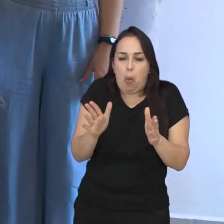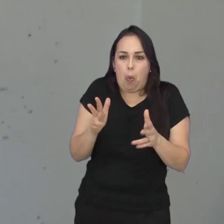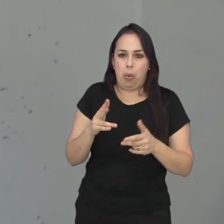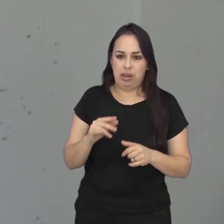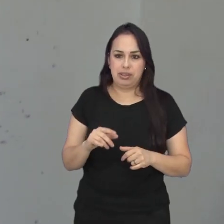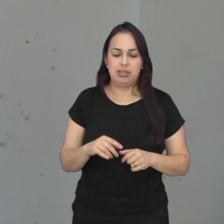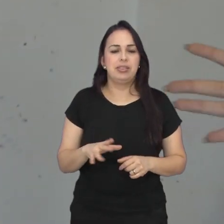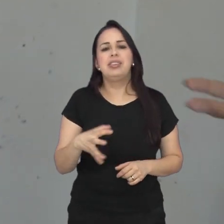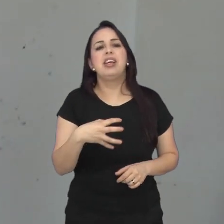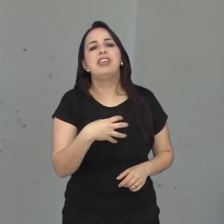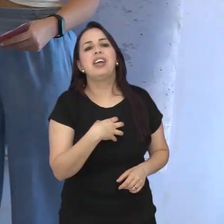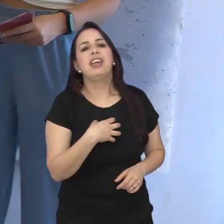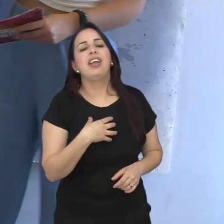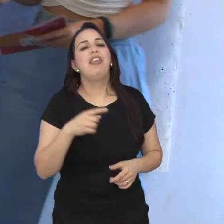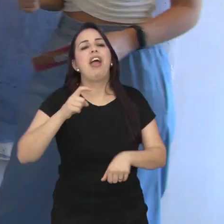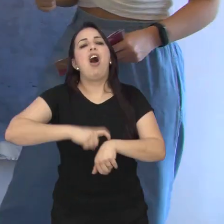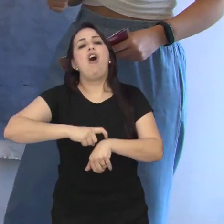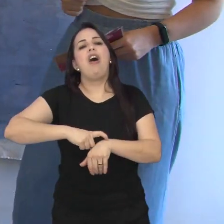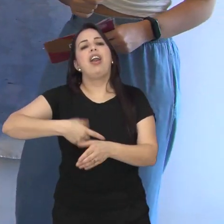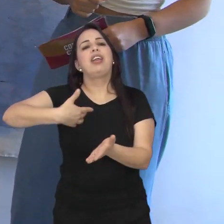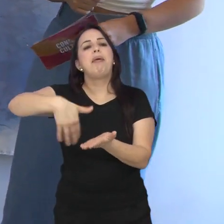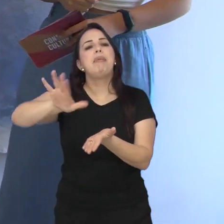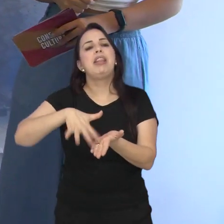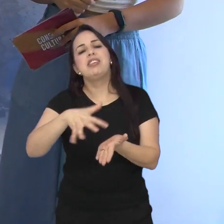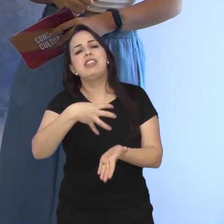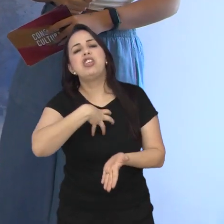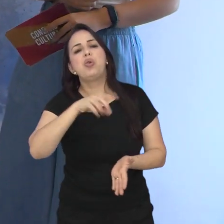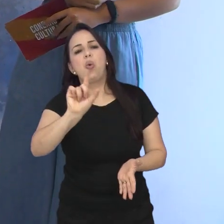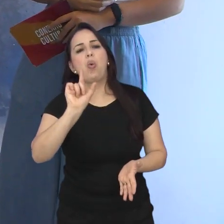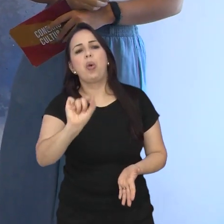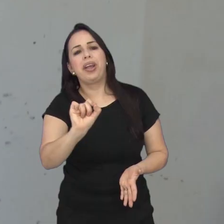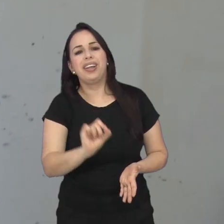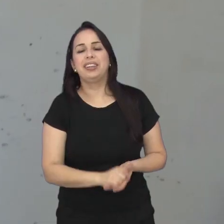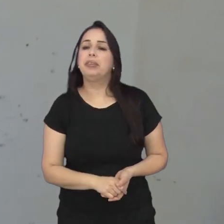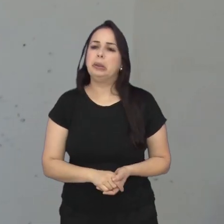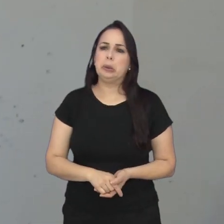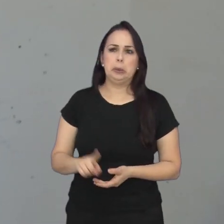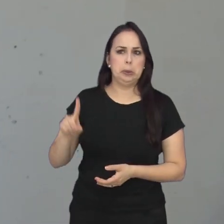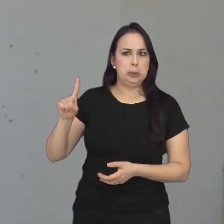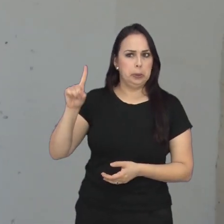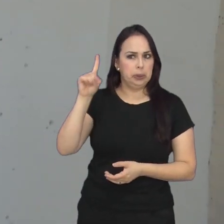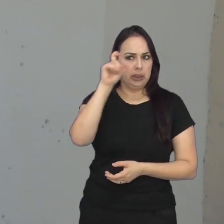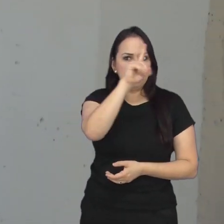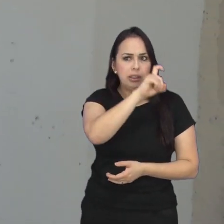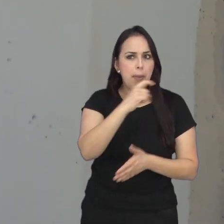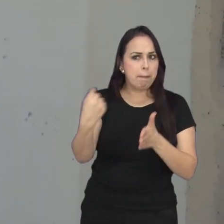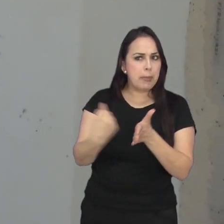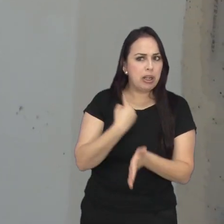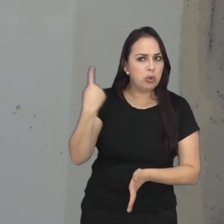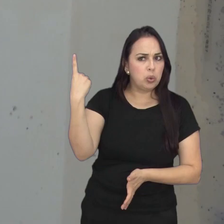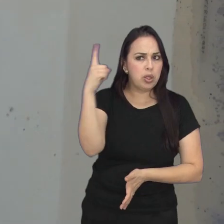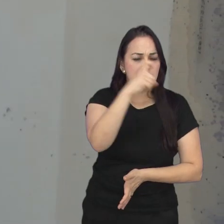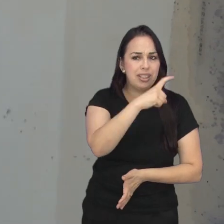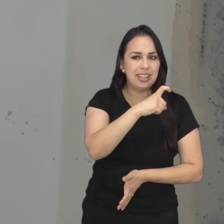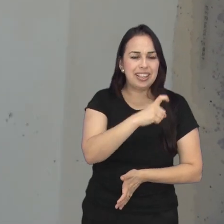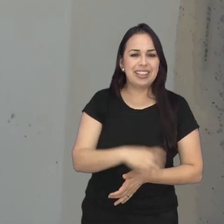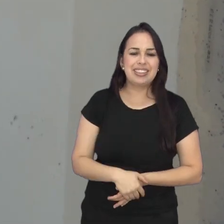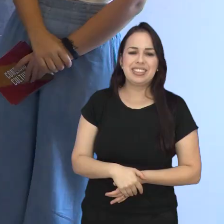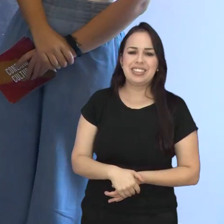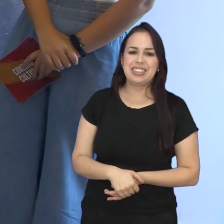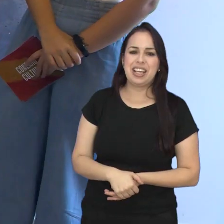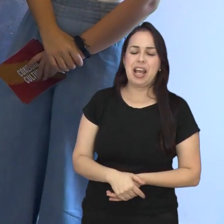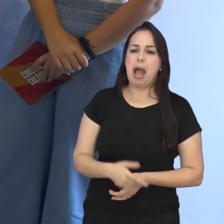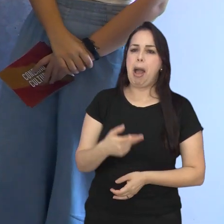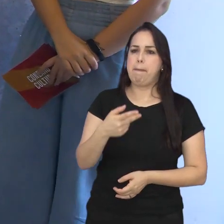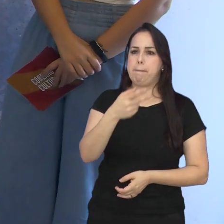contida, né? O que você sente quando você está fazendo? É muito difícil eu te falar isso, né? Porque... eu tô aqui